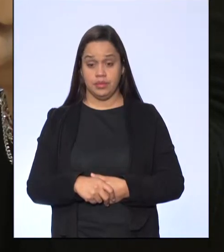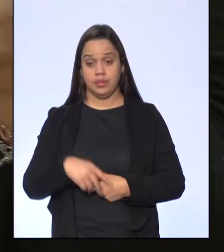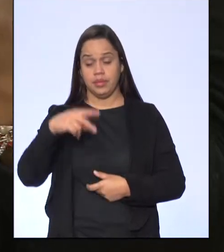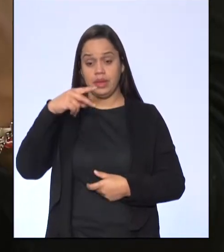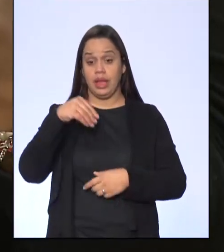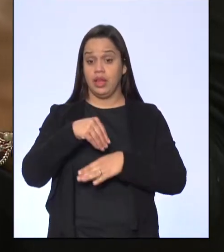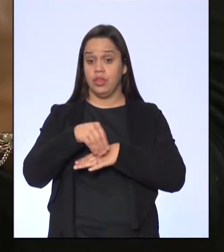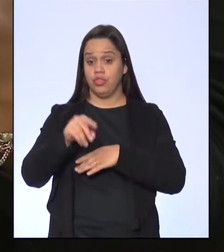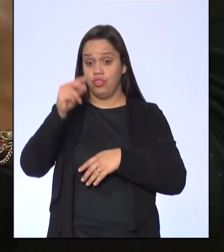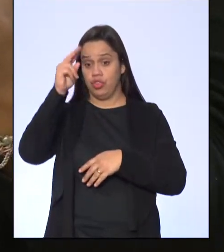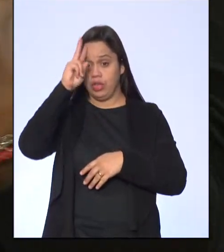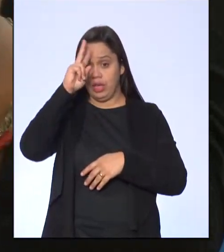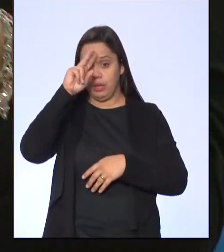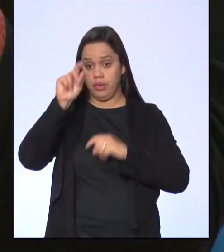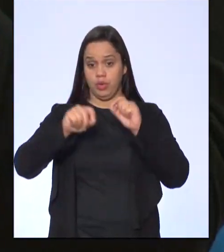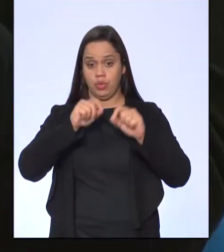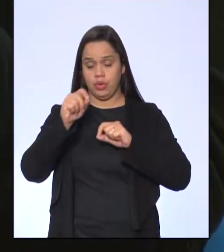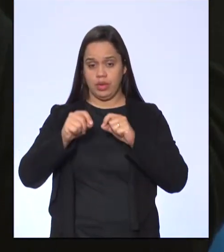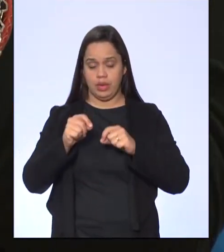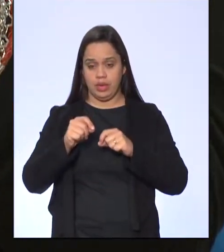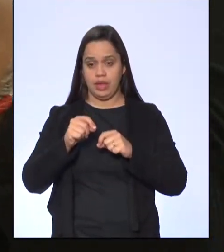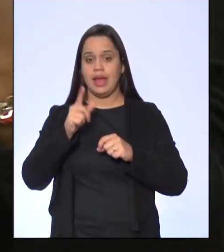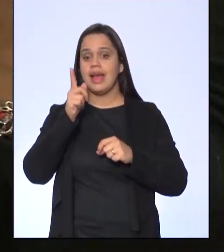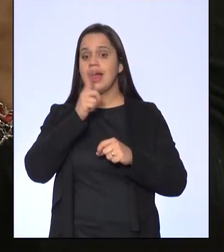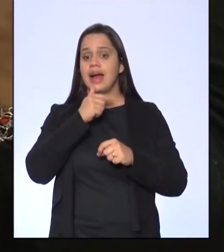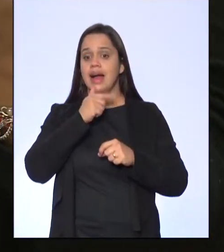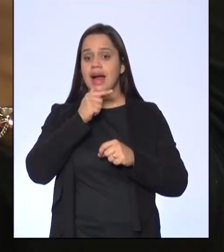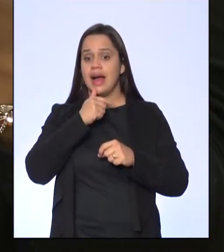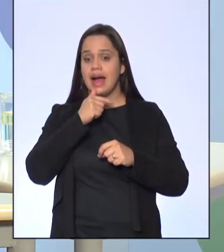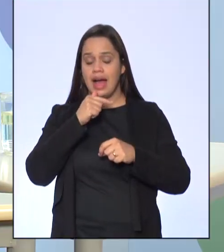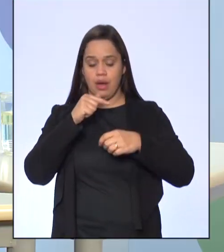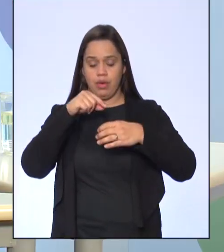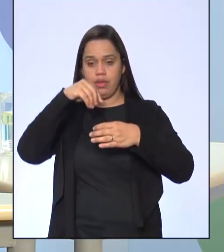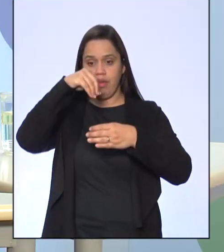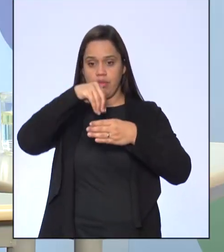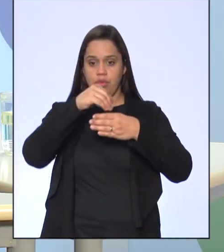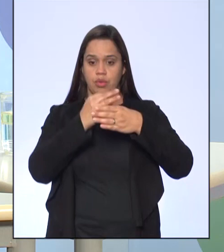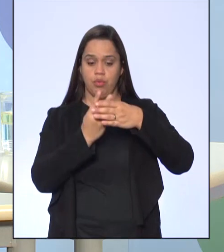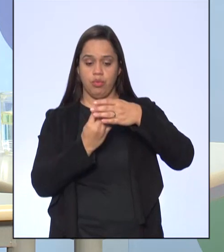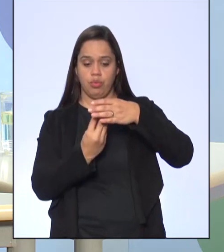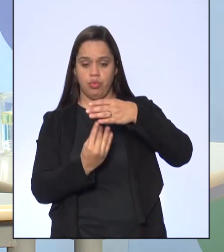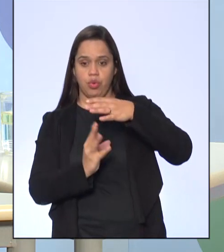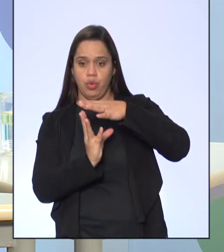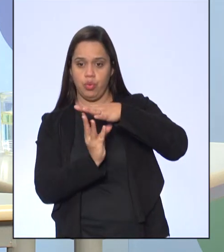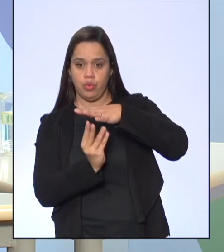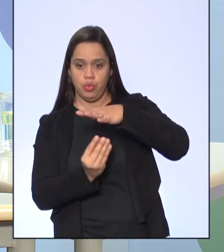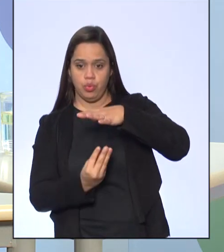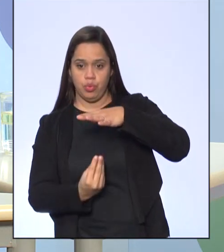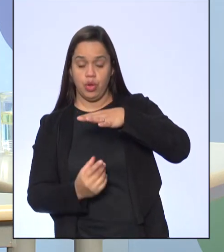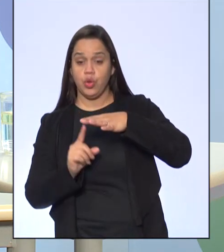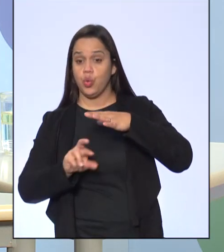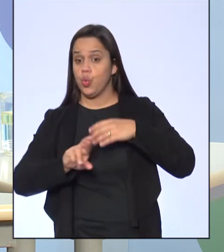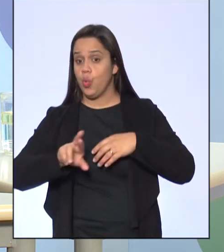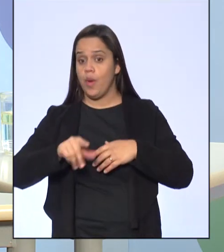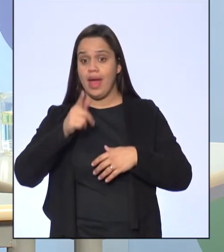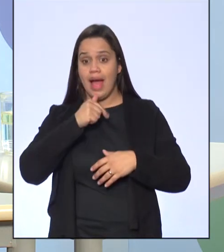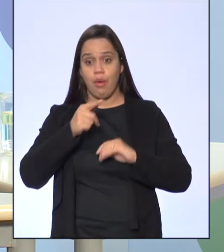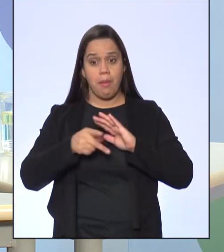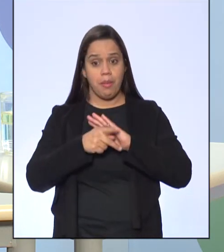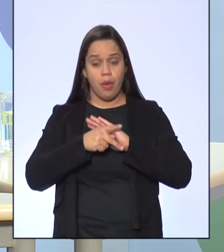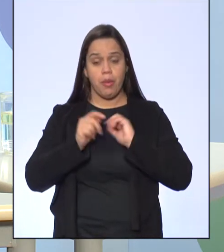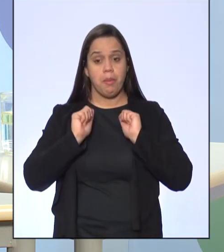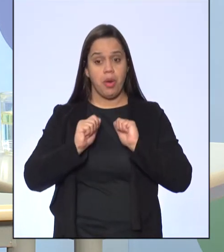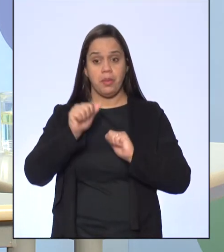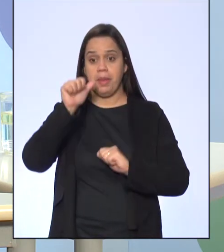Lembrando que essa água que vai sair não é uma água potável, né? A gente só vai mostrar que é possível fazer em casa, não é para beber essa água.